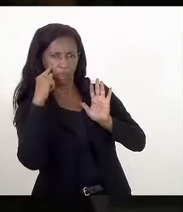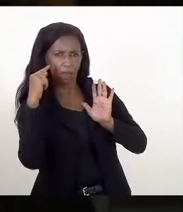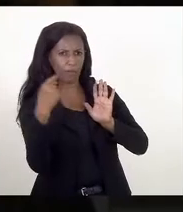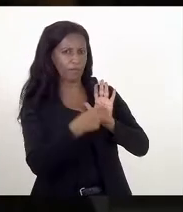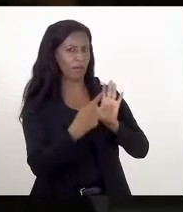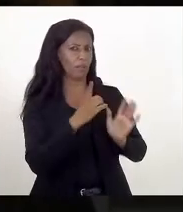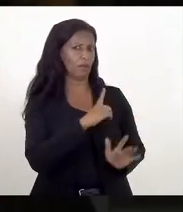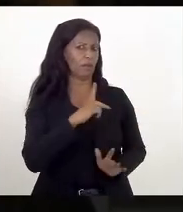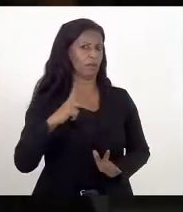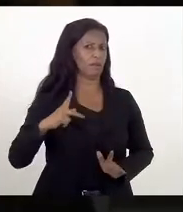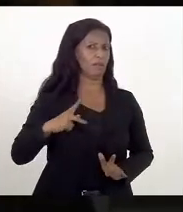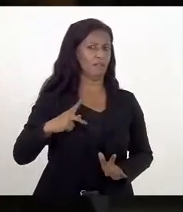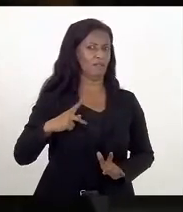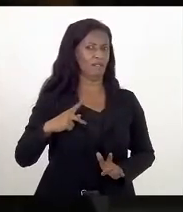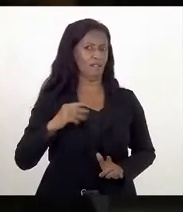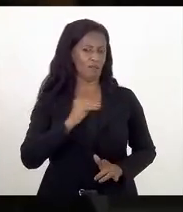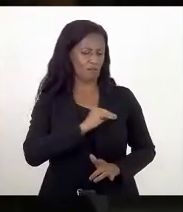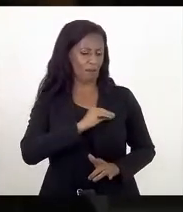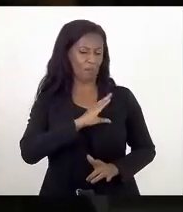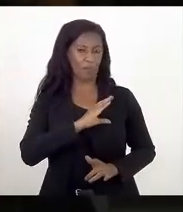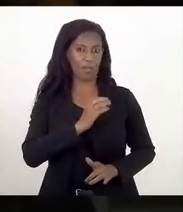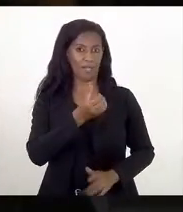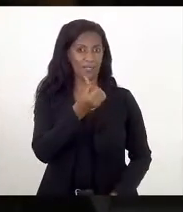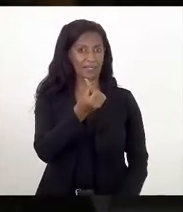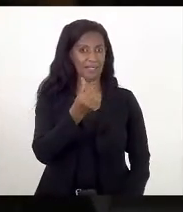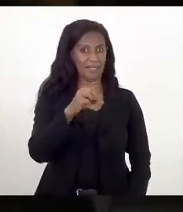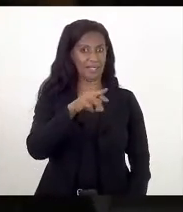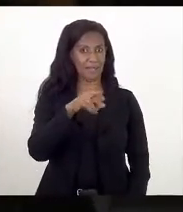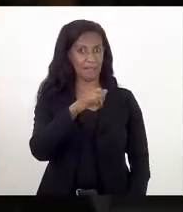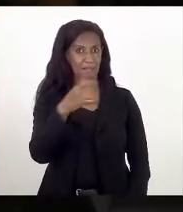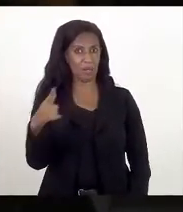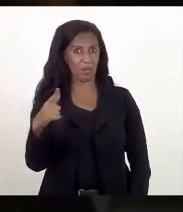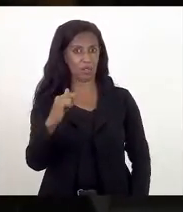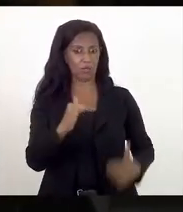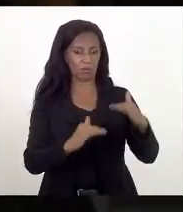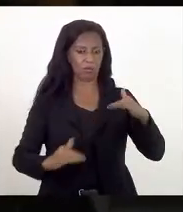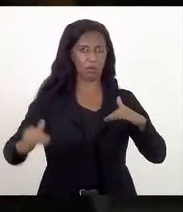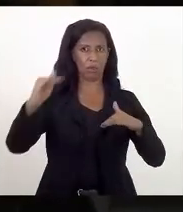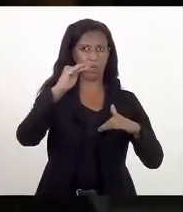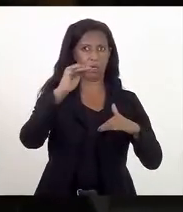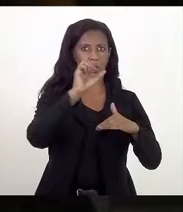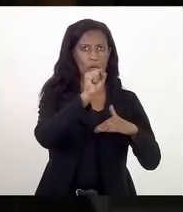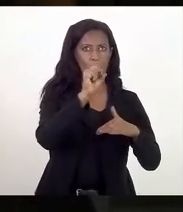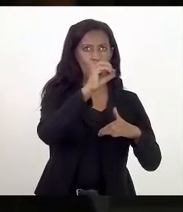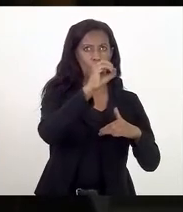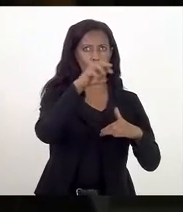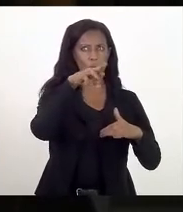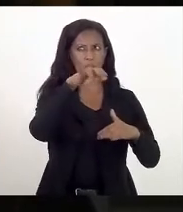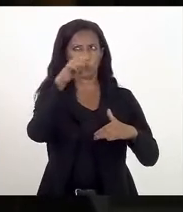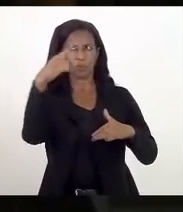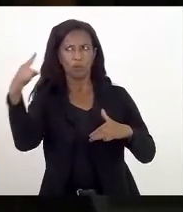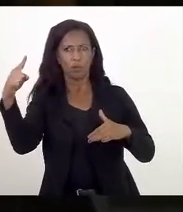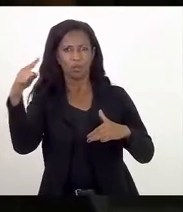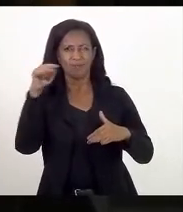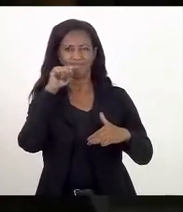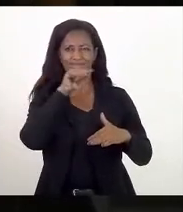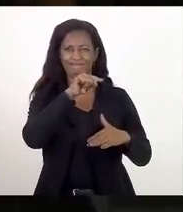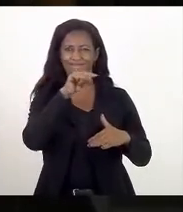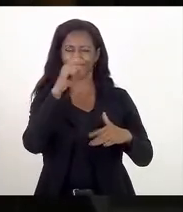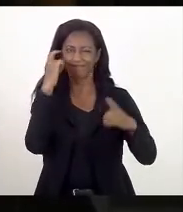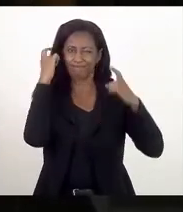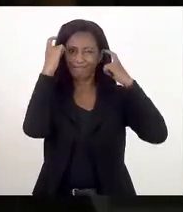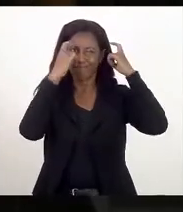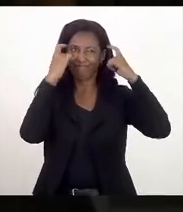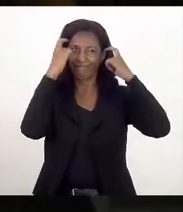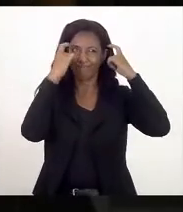Defensoria Pública vai saltar de 680 milhões para 800 milhões. E essa é a minha preocupação. No final